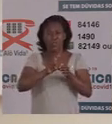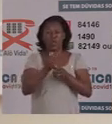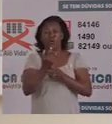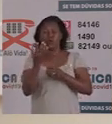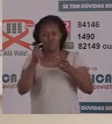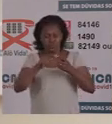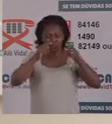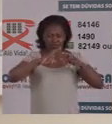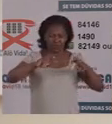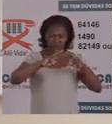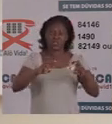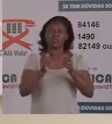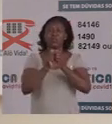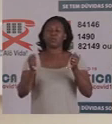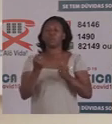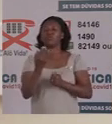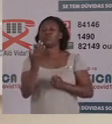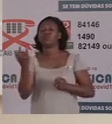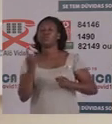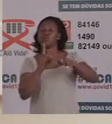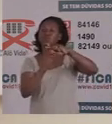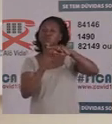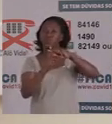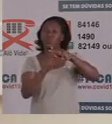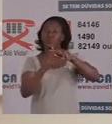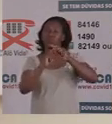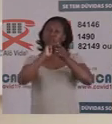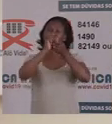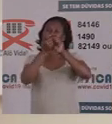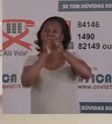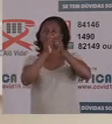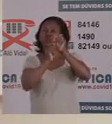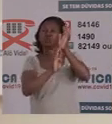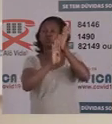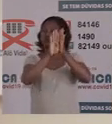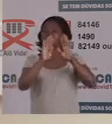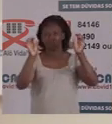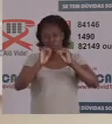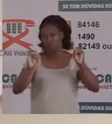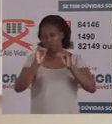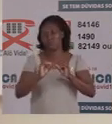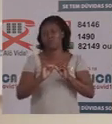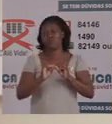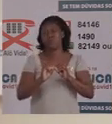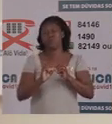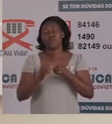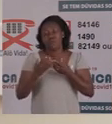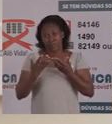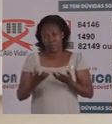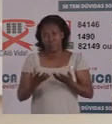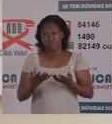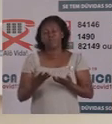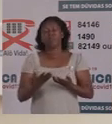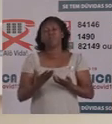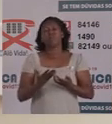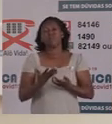casos positivos que nós encontramos não sofreu uma subida muito grande. Portanto, aqui nós temos que